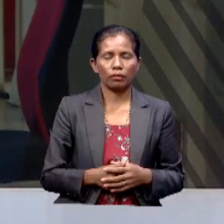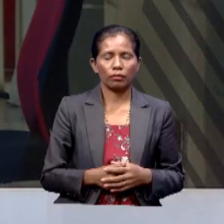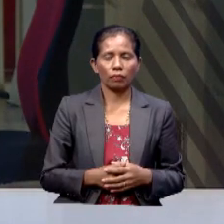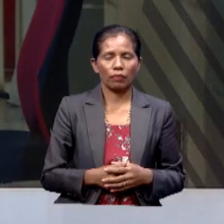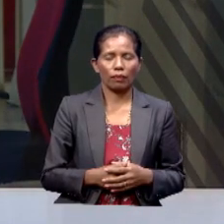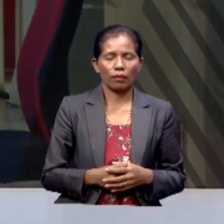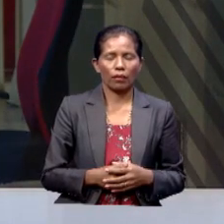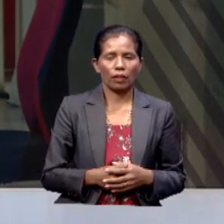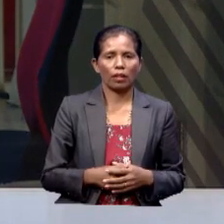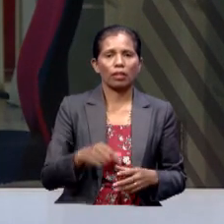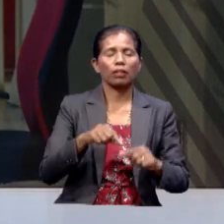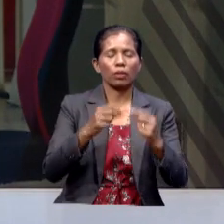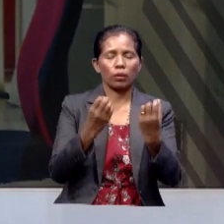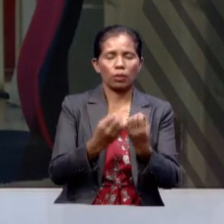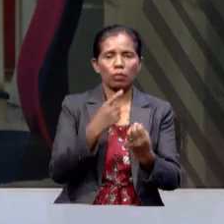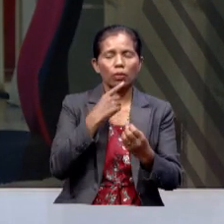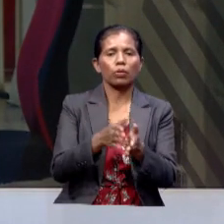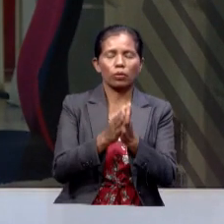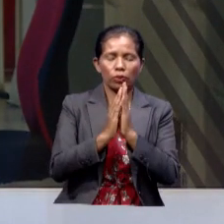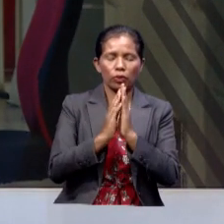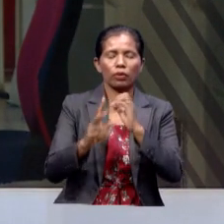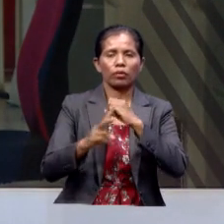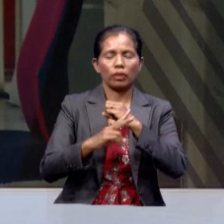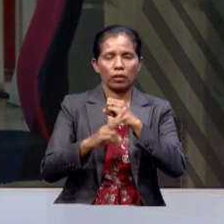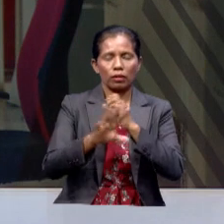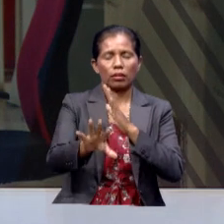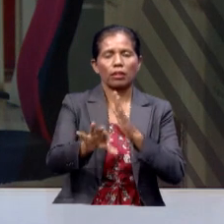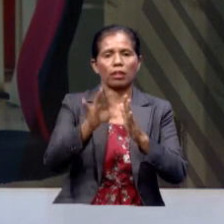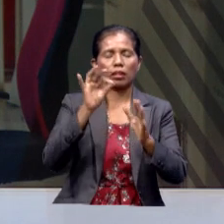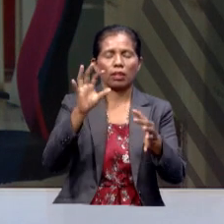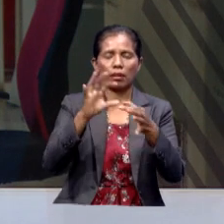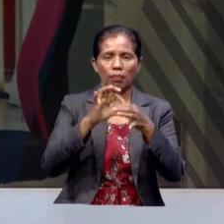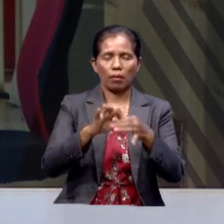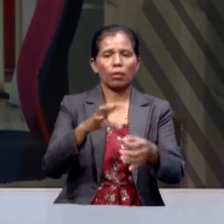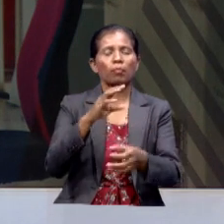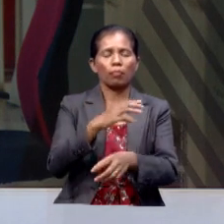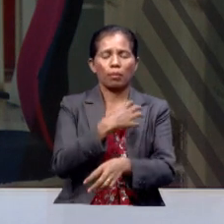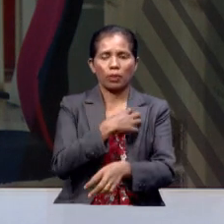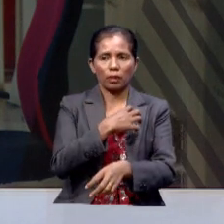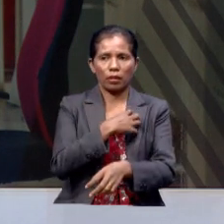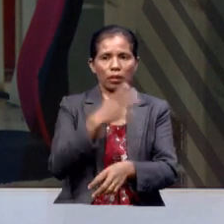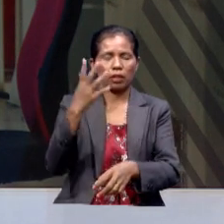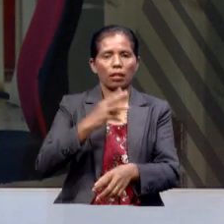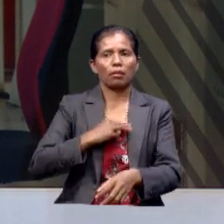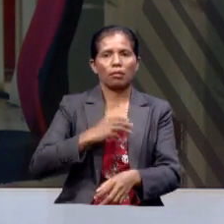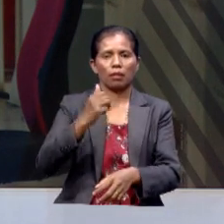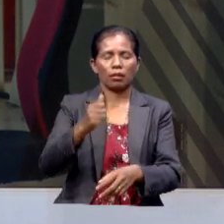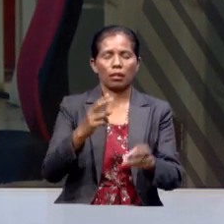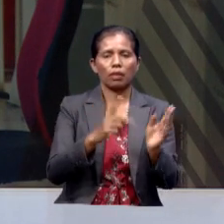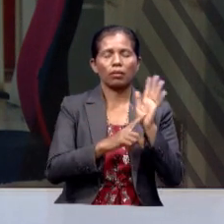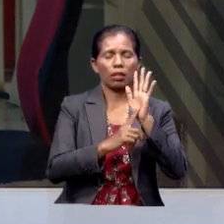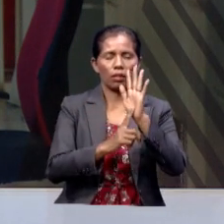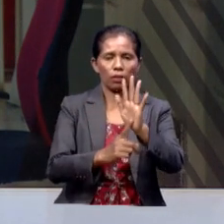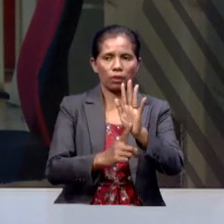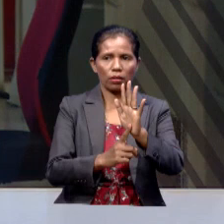Fundação Mahen, russo vítima, nebe desconfia reta agressão física, russo membro penitenciário Iha Maliana, atuado queixa